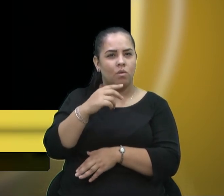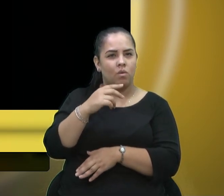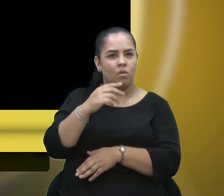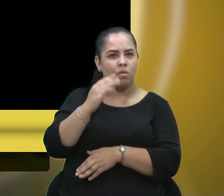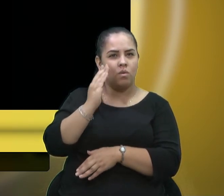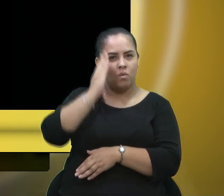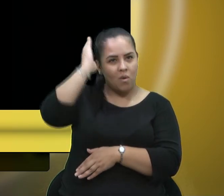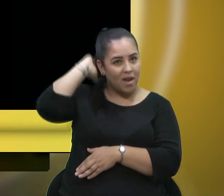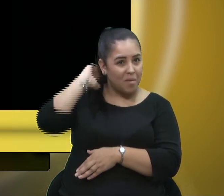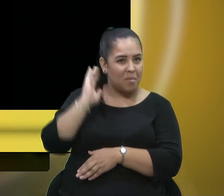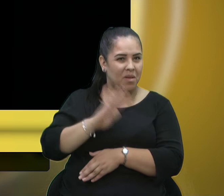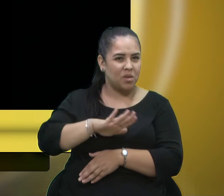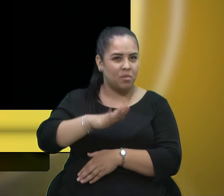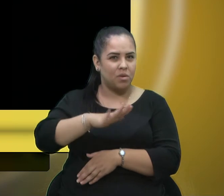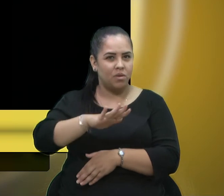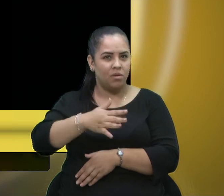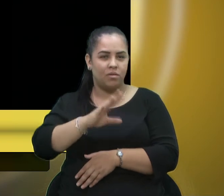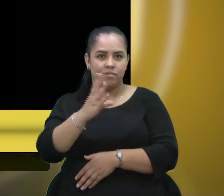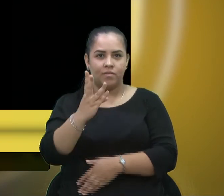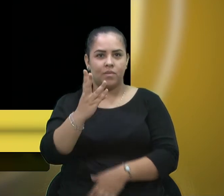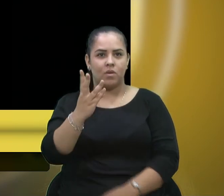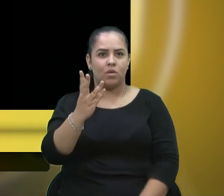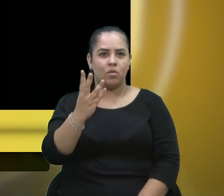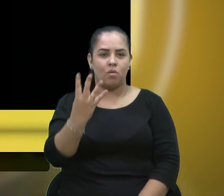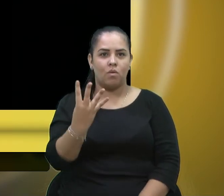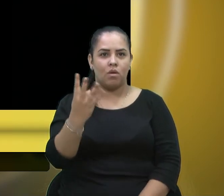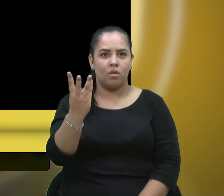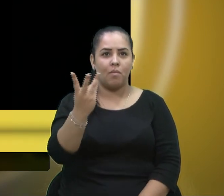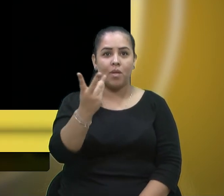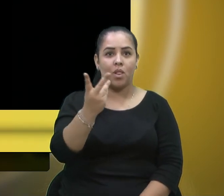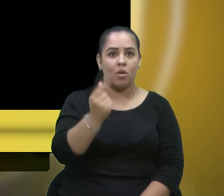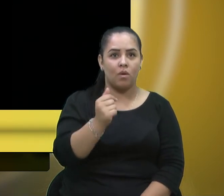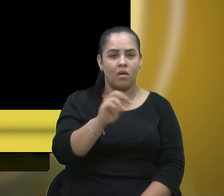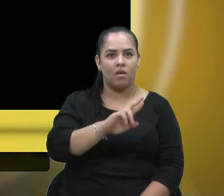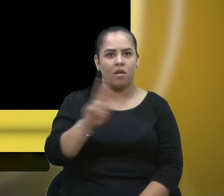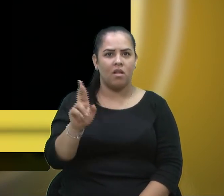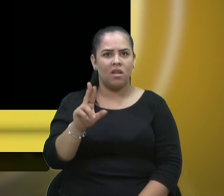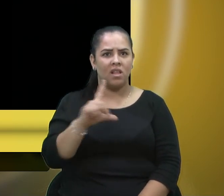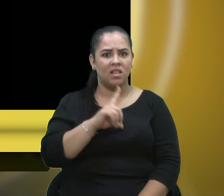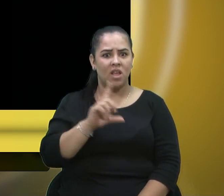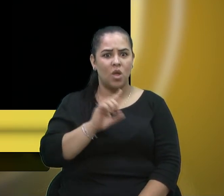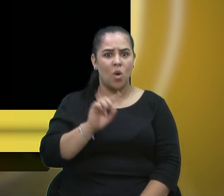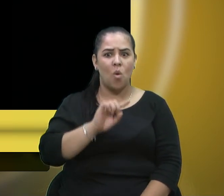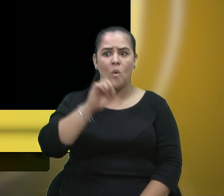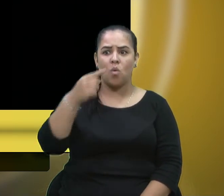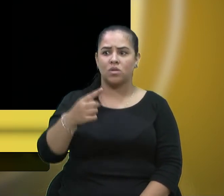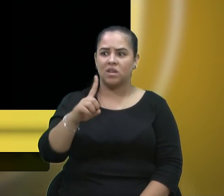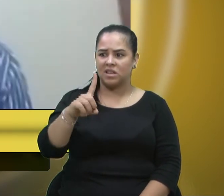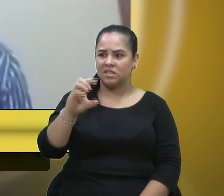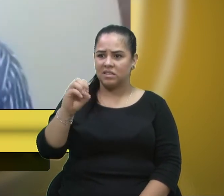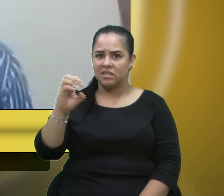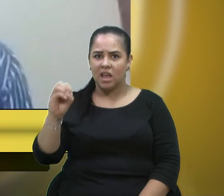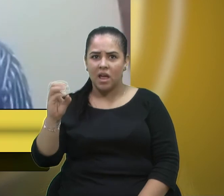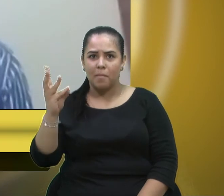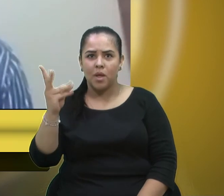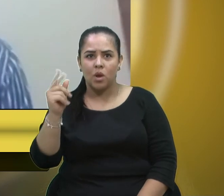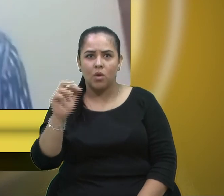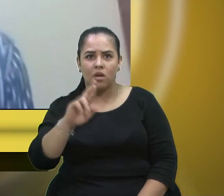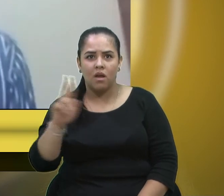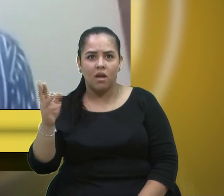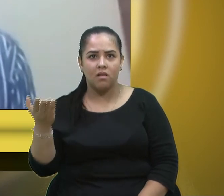4 milhões, mas tem mais uma outra ação que chega perto de 100 milhões.